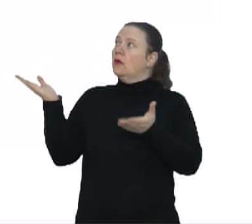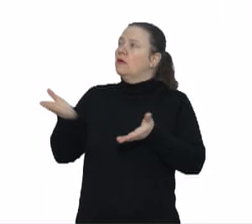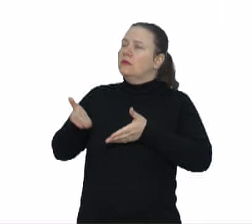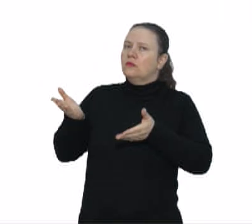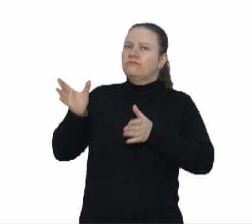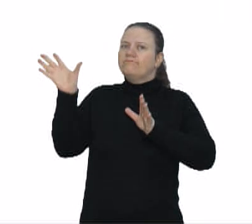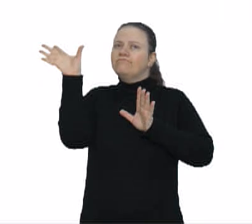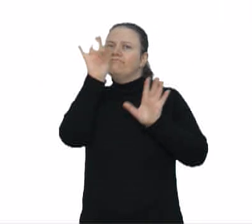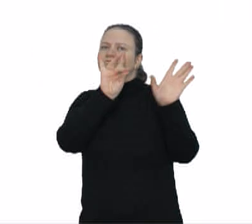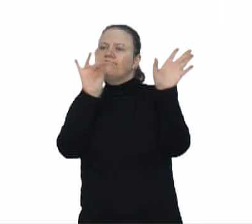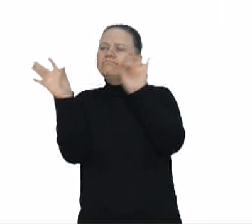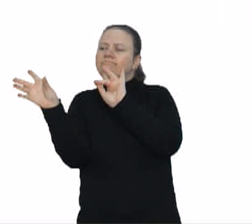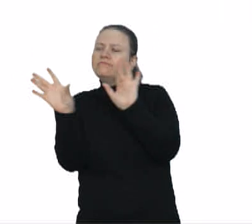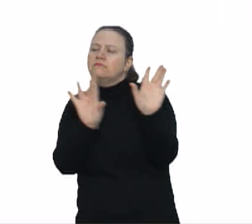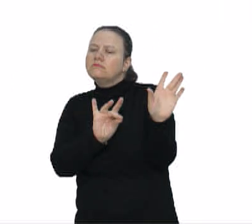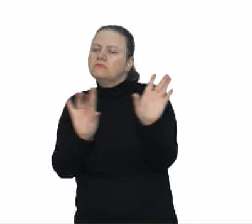dadaísta,